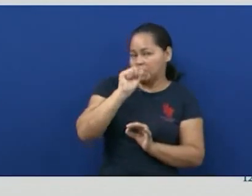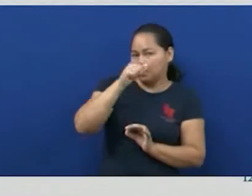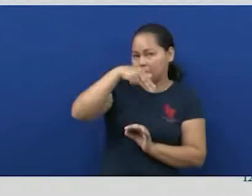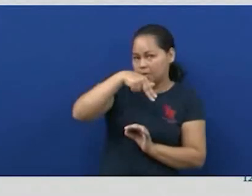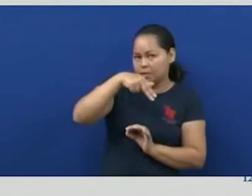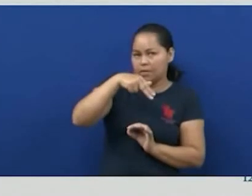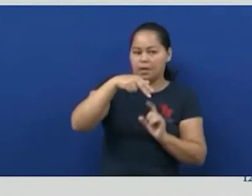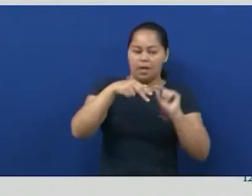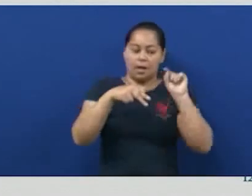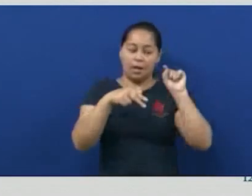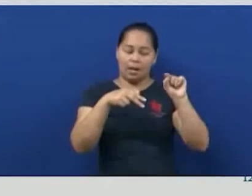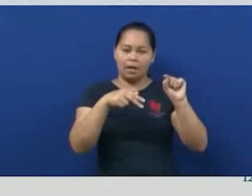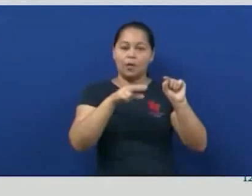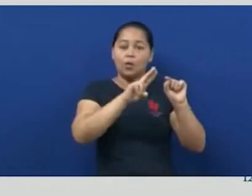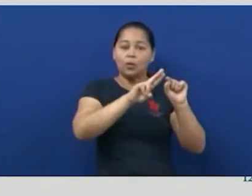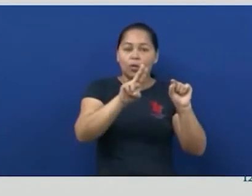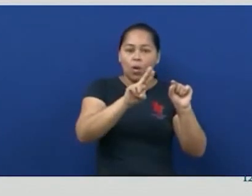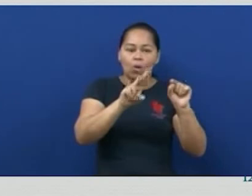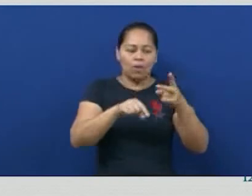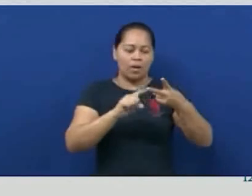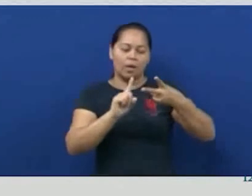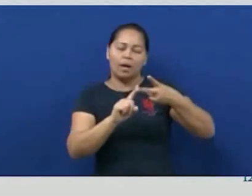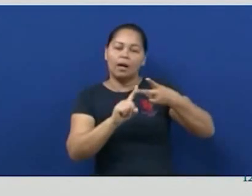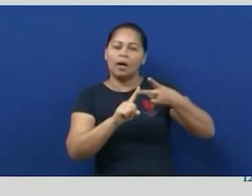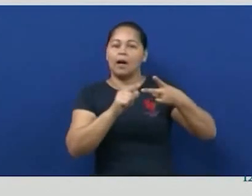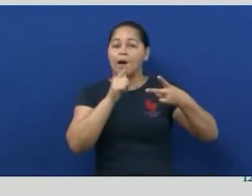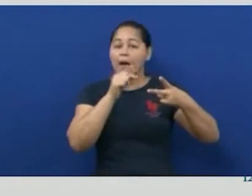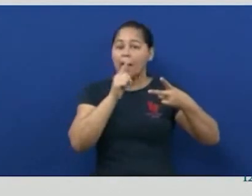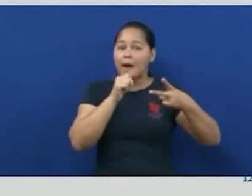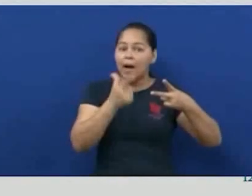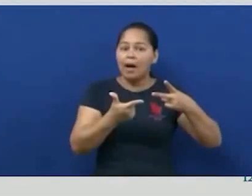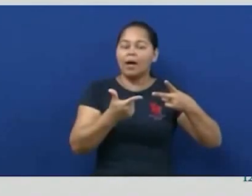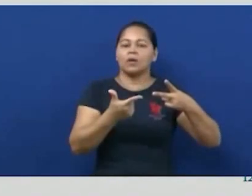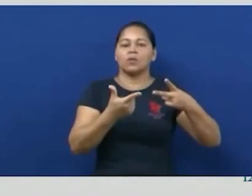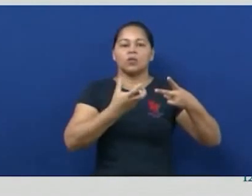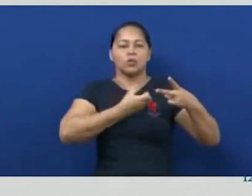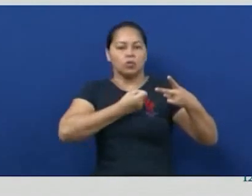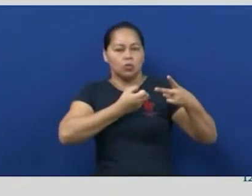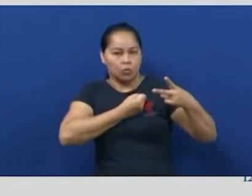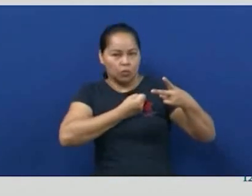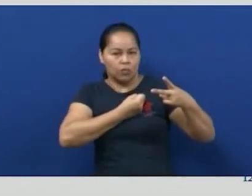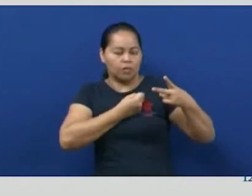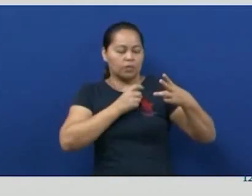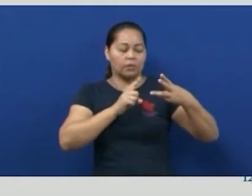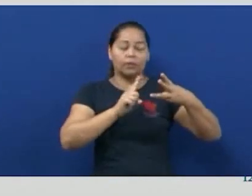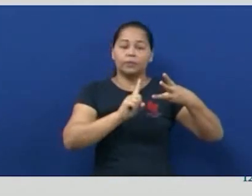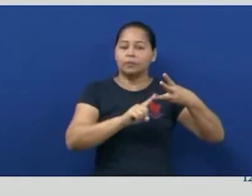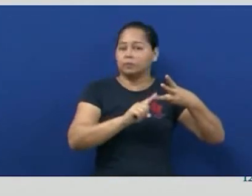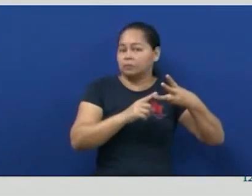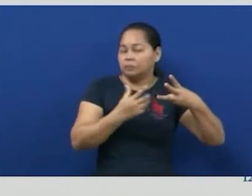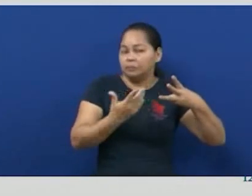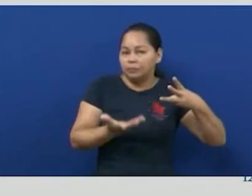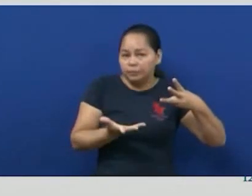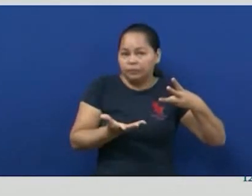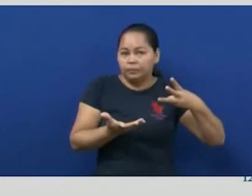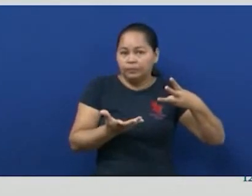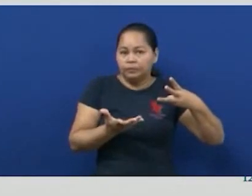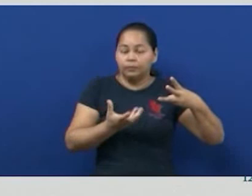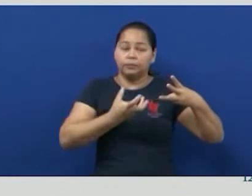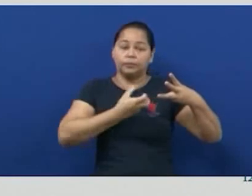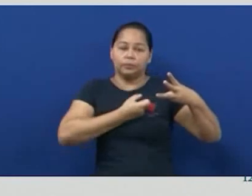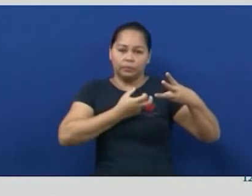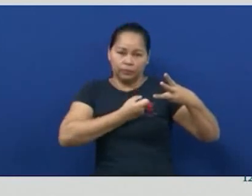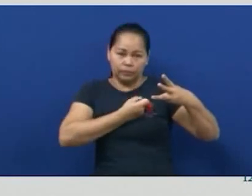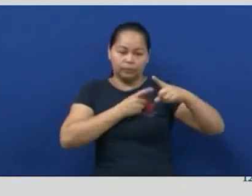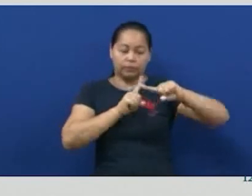ponto de fusão da água? O número da sua chamada. E o ponto de ebulição vai ser o quê? O seu número de